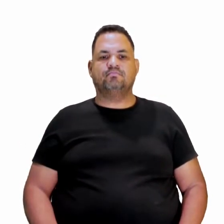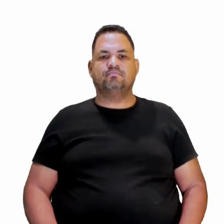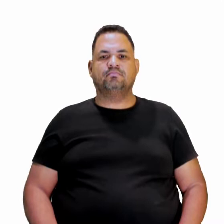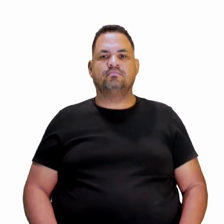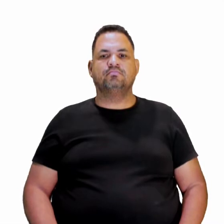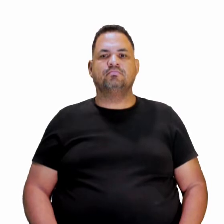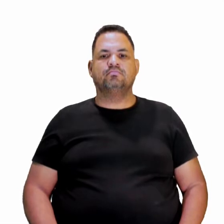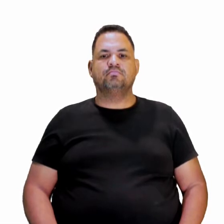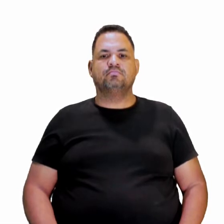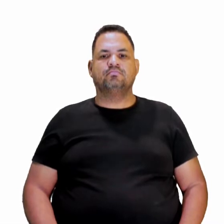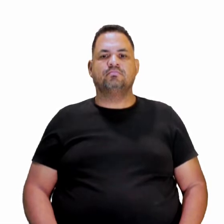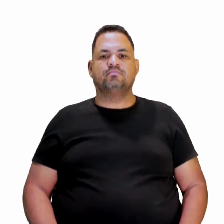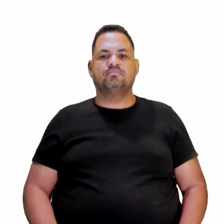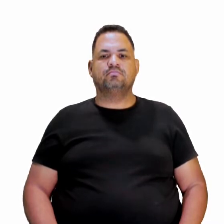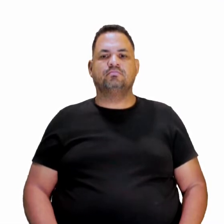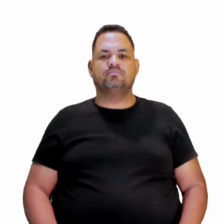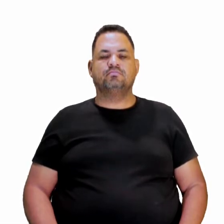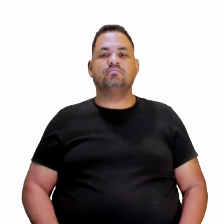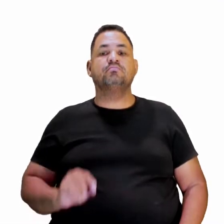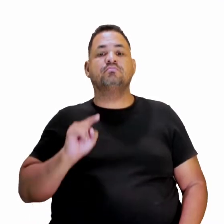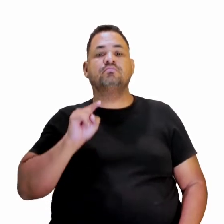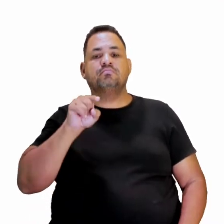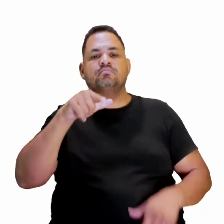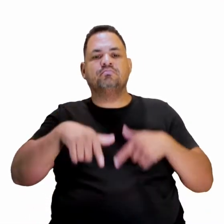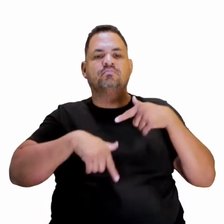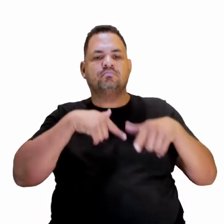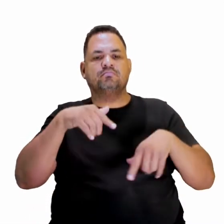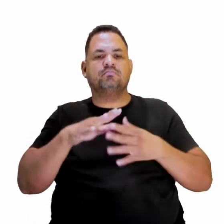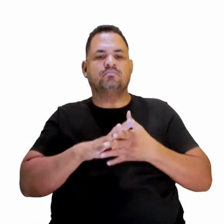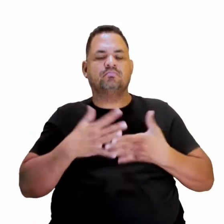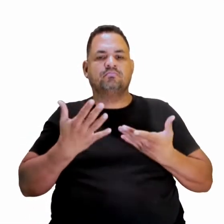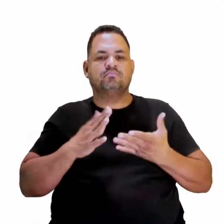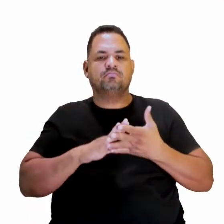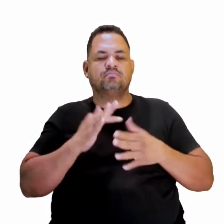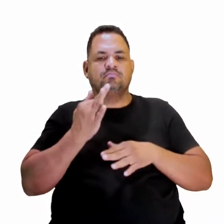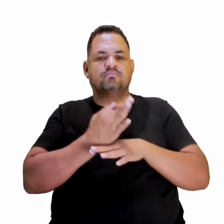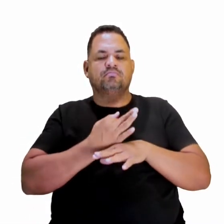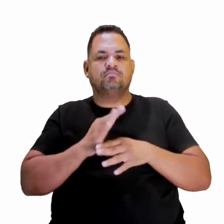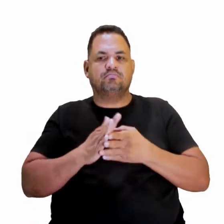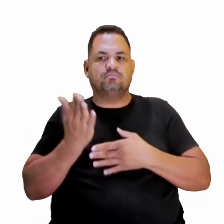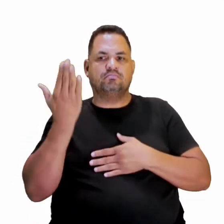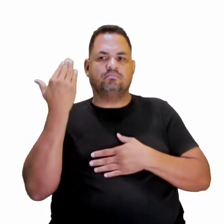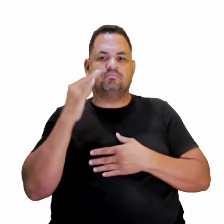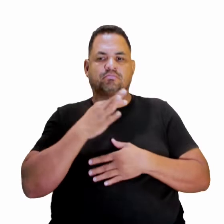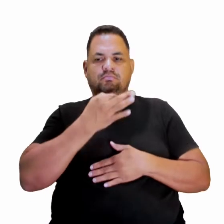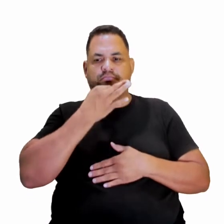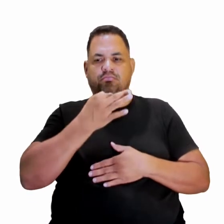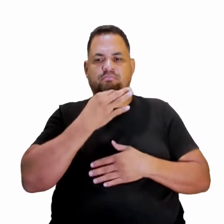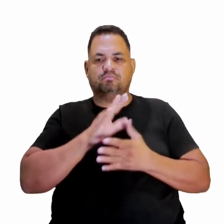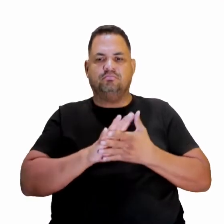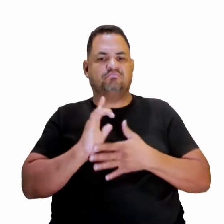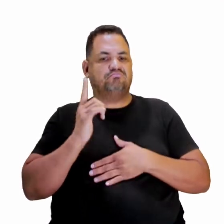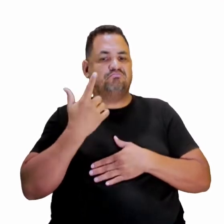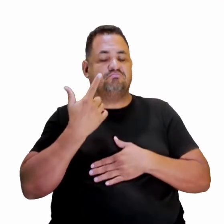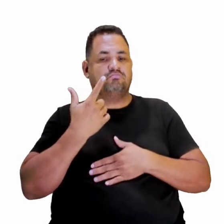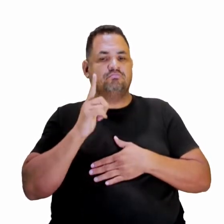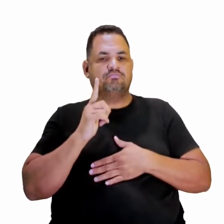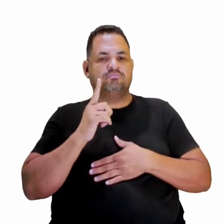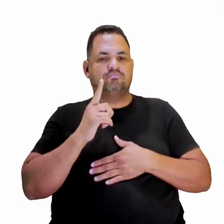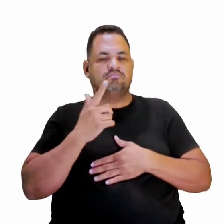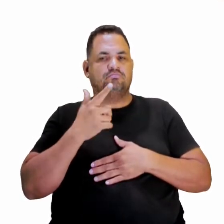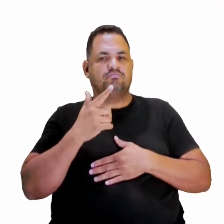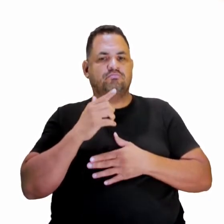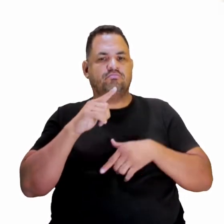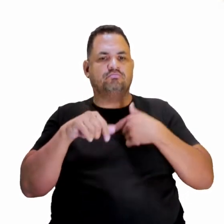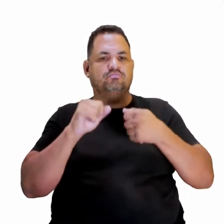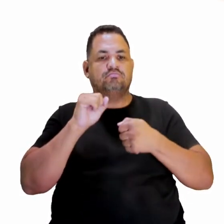you work last holiday? Você trabalhou feriado passado? Vamos supor que você não tenha trabalhado e você tenha